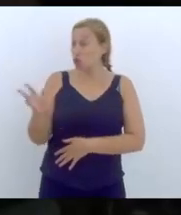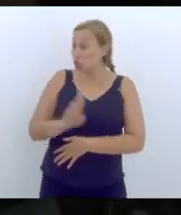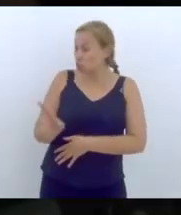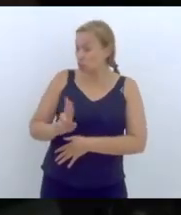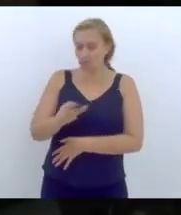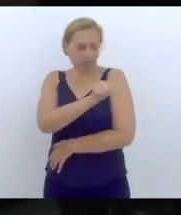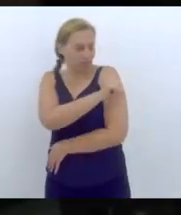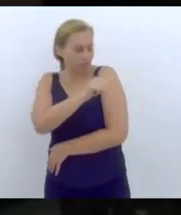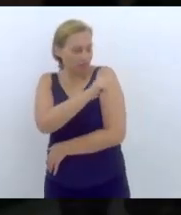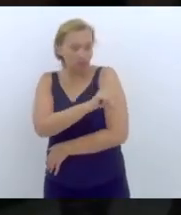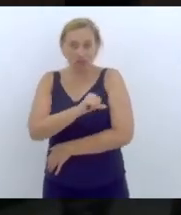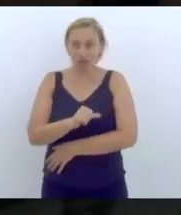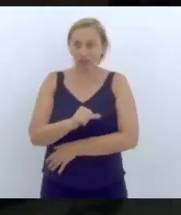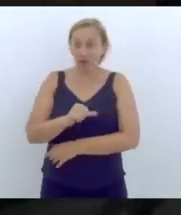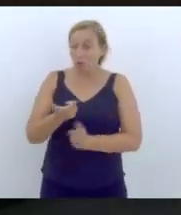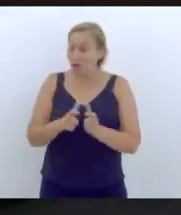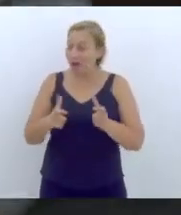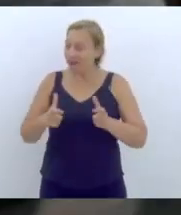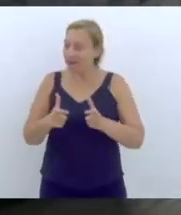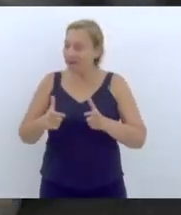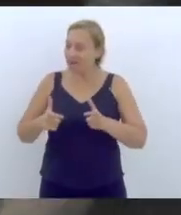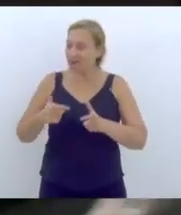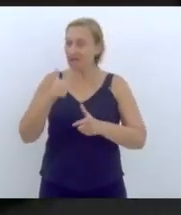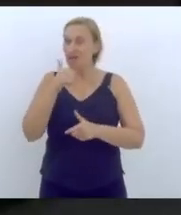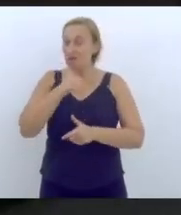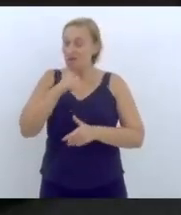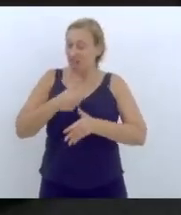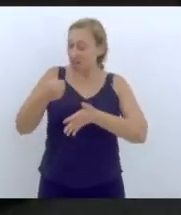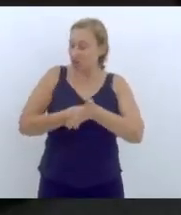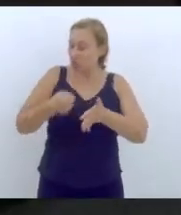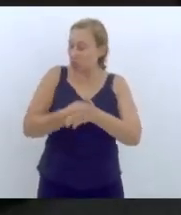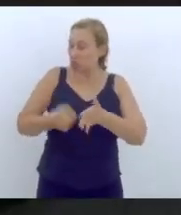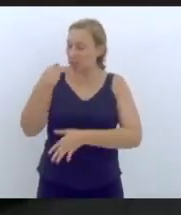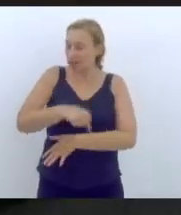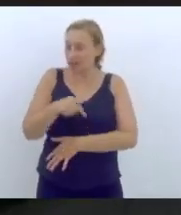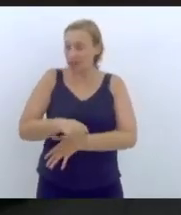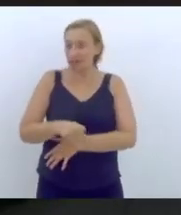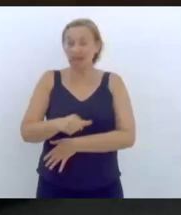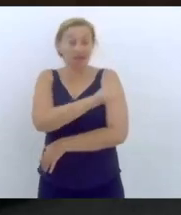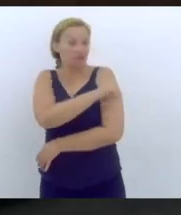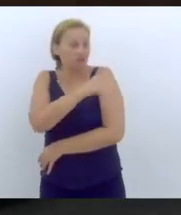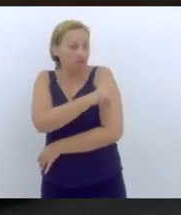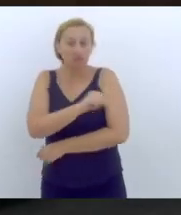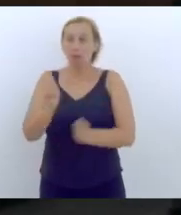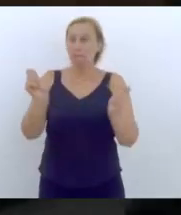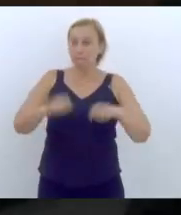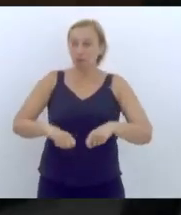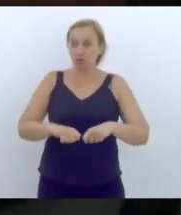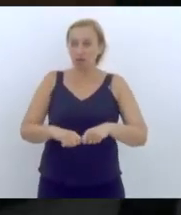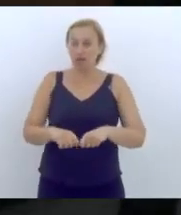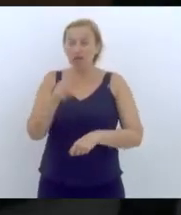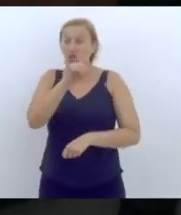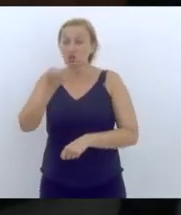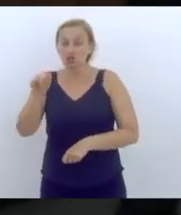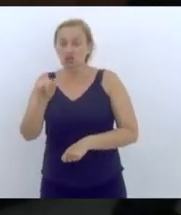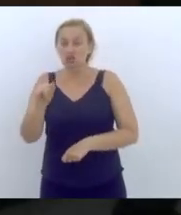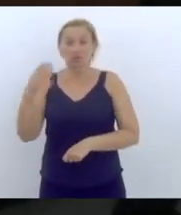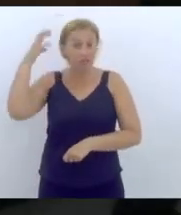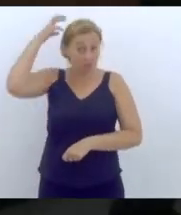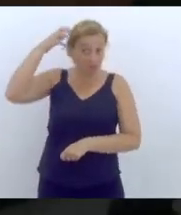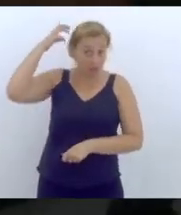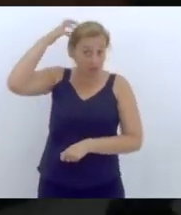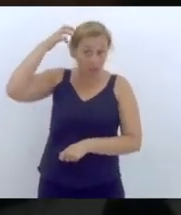enfermeira Rejane, uma grande companheira nossa aqui. Enfermeira Rejane trouxe a possibilidade do Dia Marielle Franco